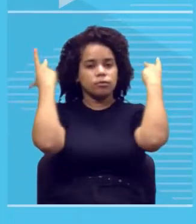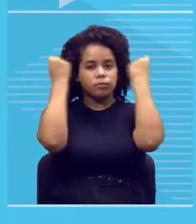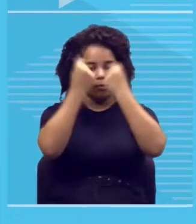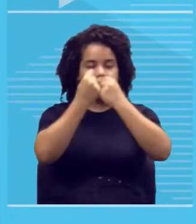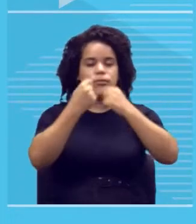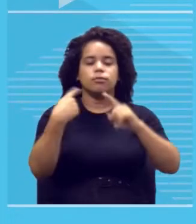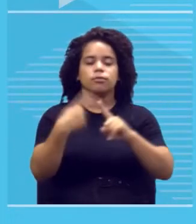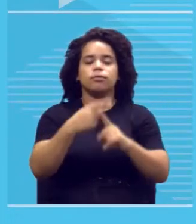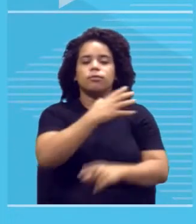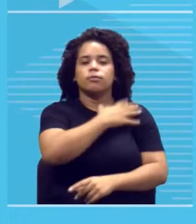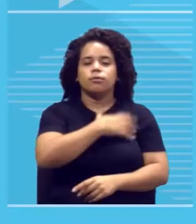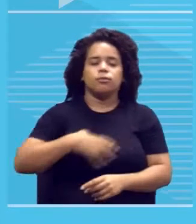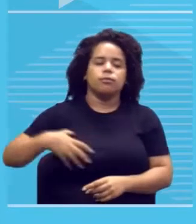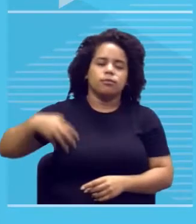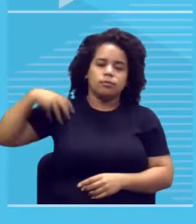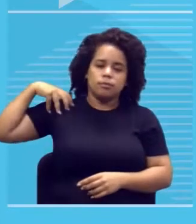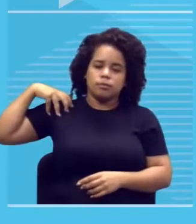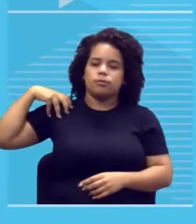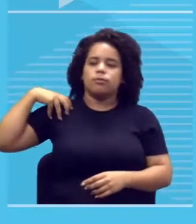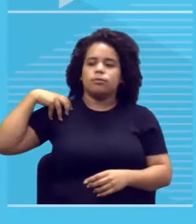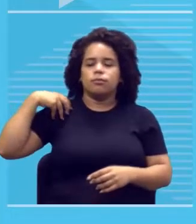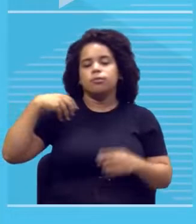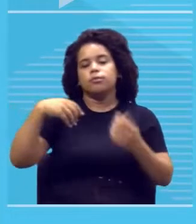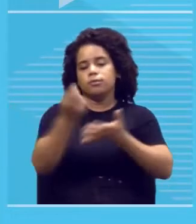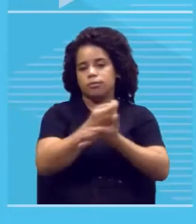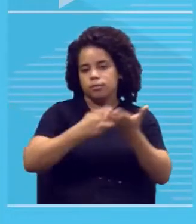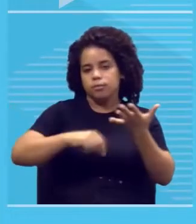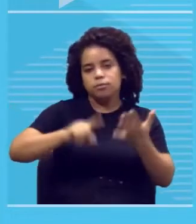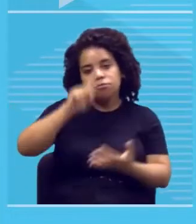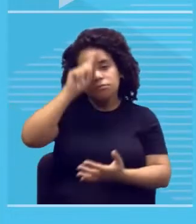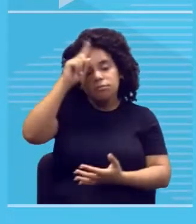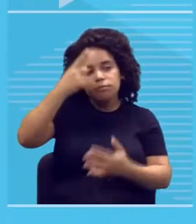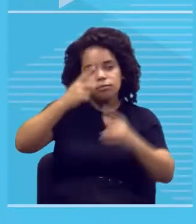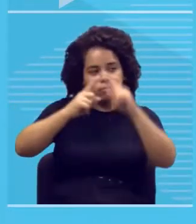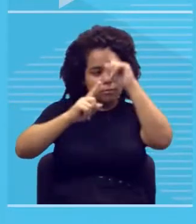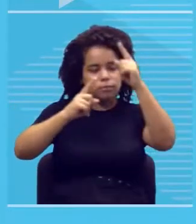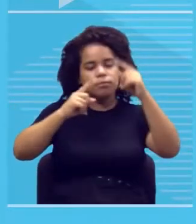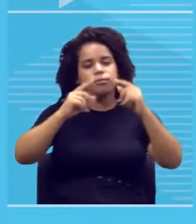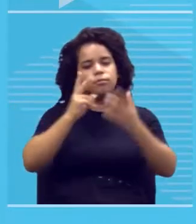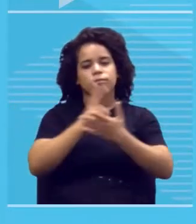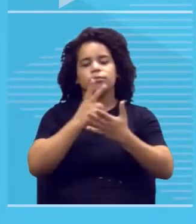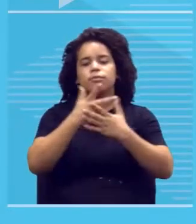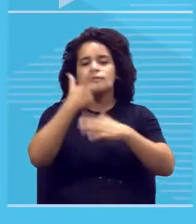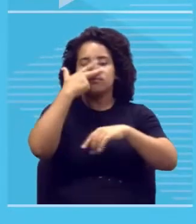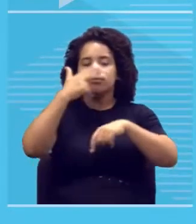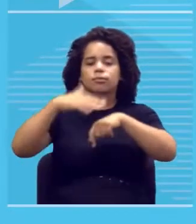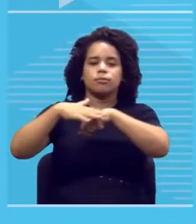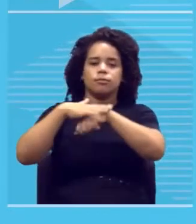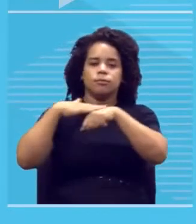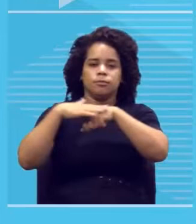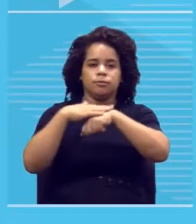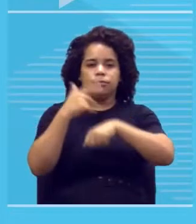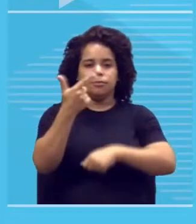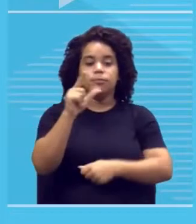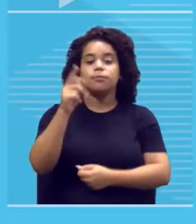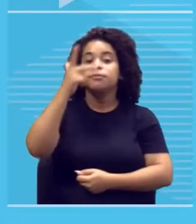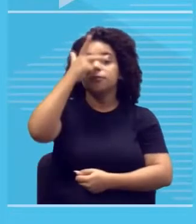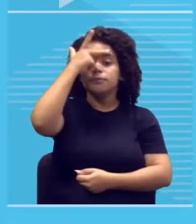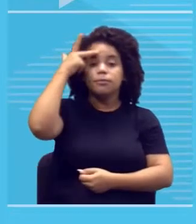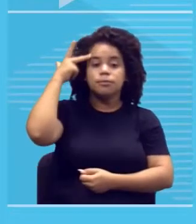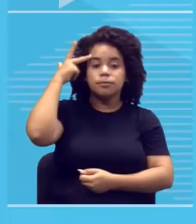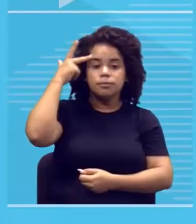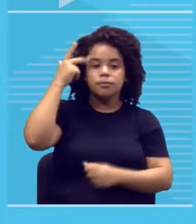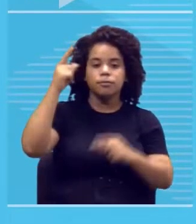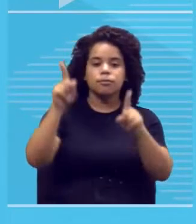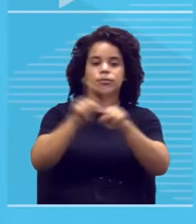ele escrevia suas seus pensamentos ele colocava sempre ele conversando com outra pessoa E